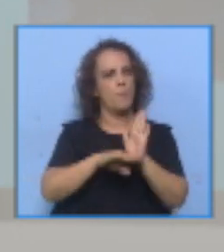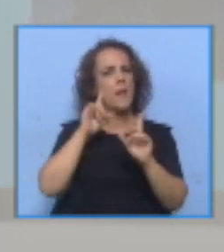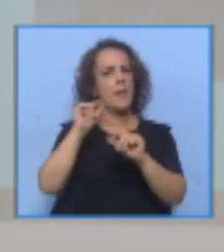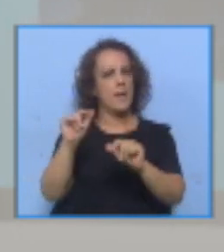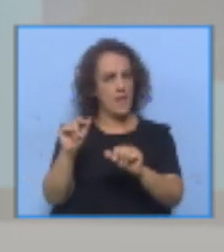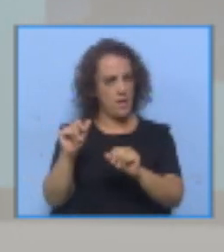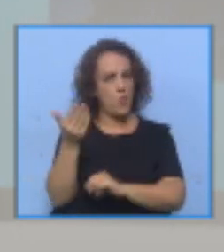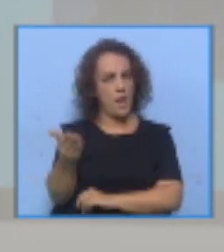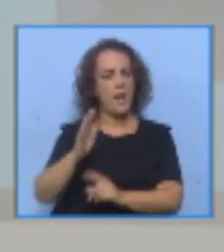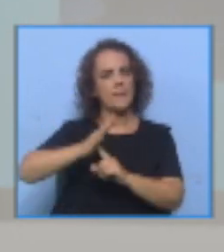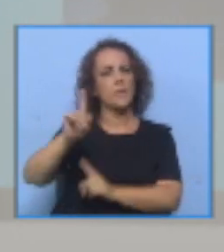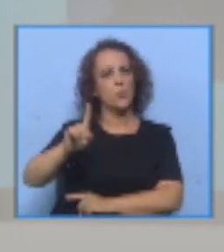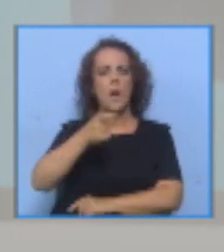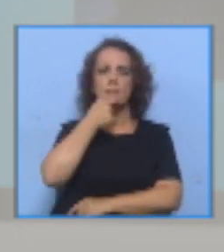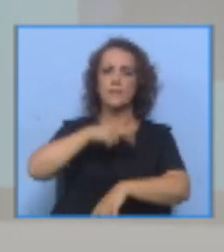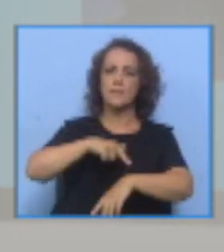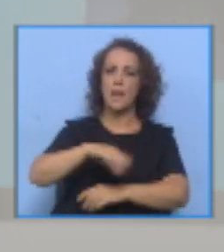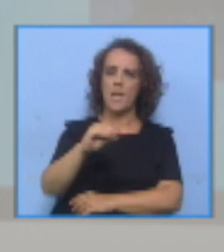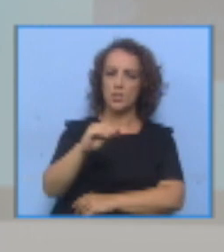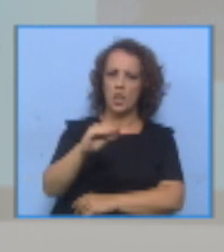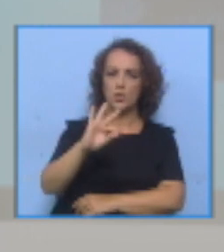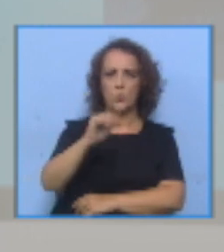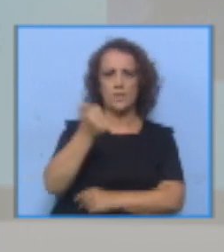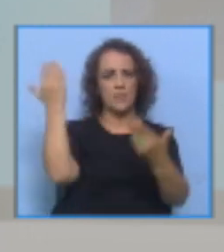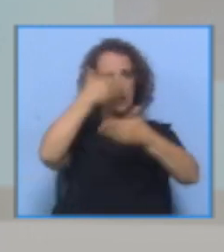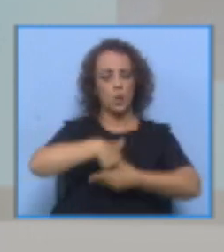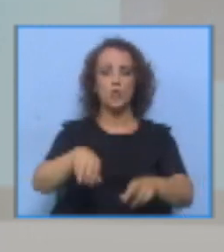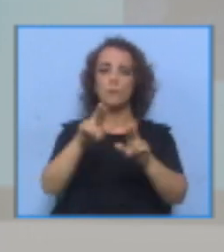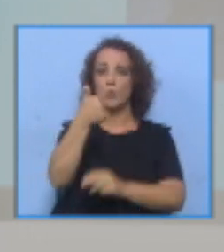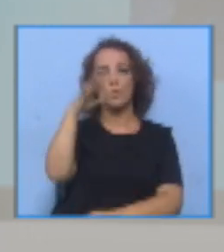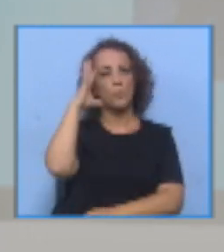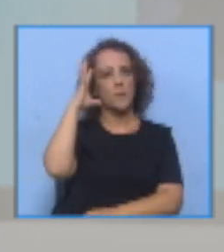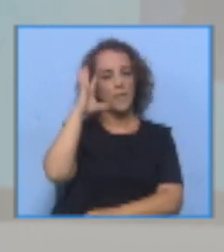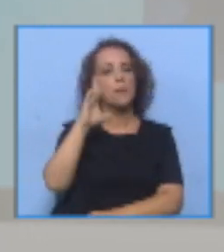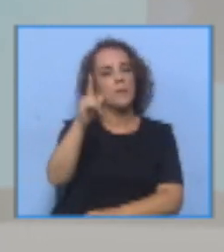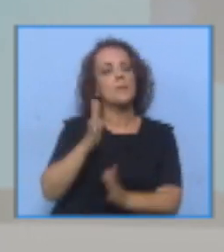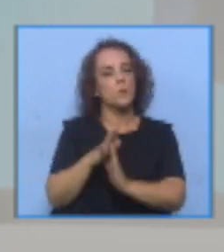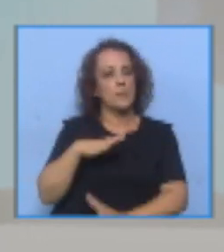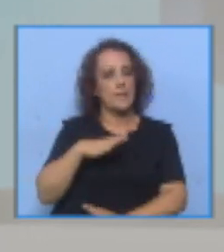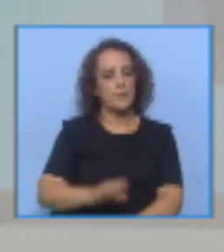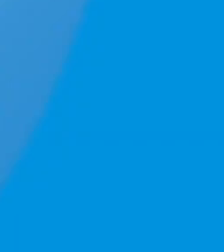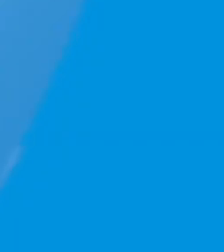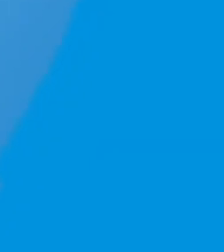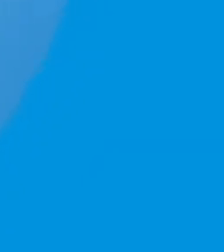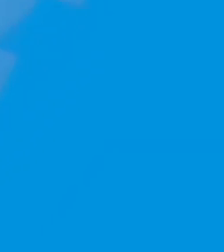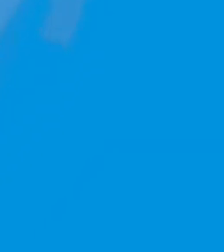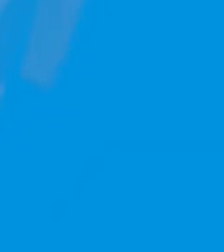nossa edição na Antena 1, quando forem 22h45. Desejo-lhe uma ótima tarde. Até amanhã, se Deus quiser.